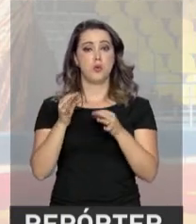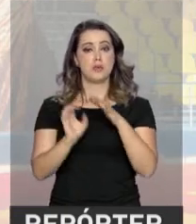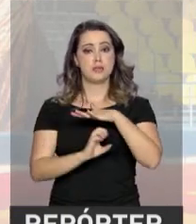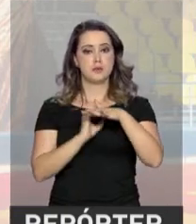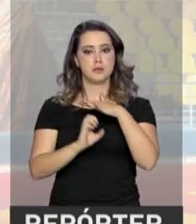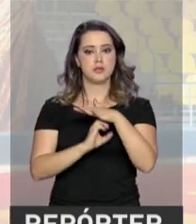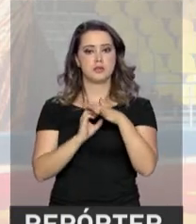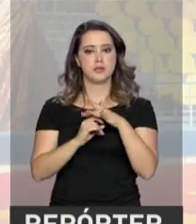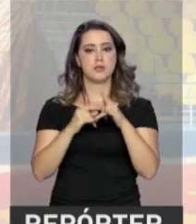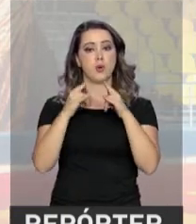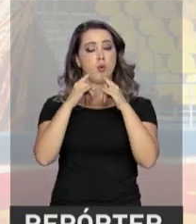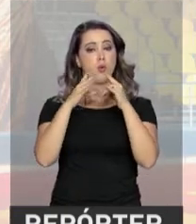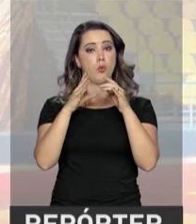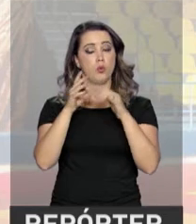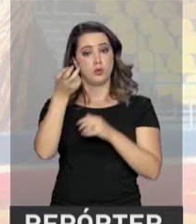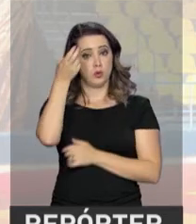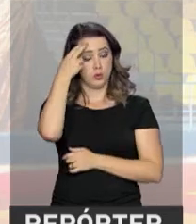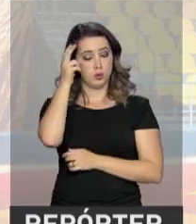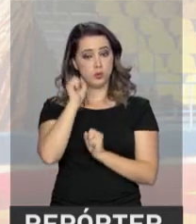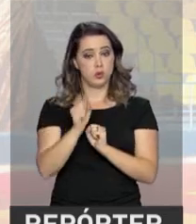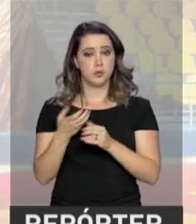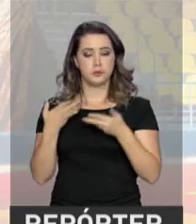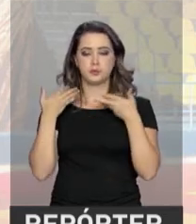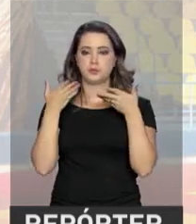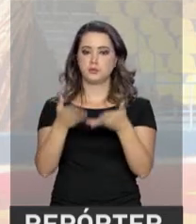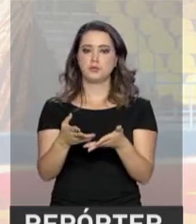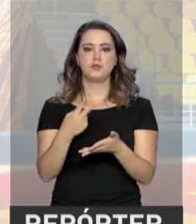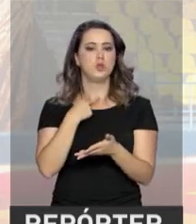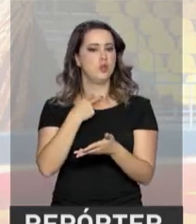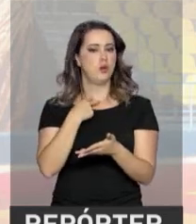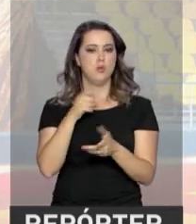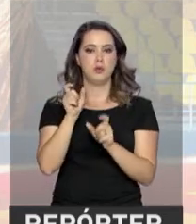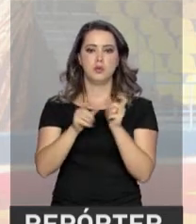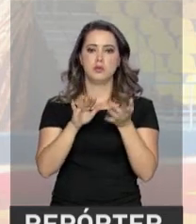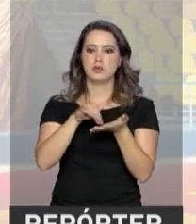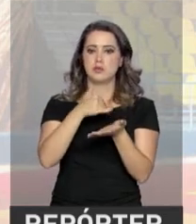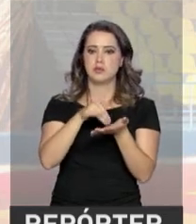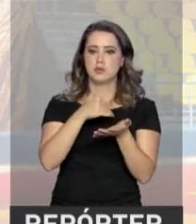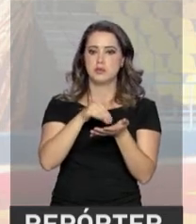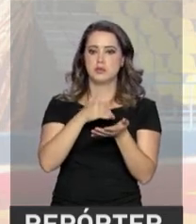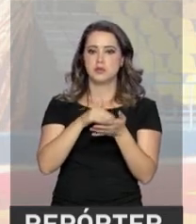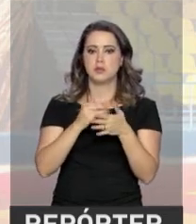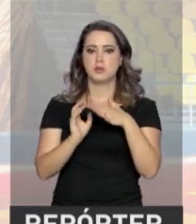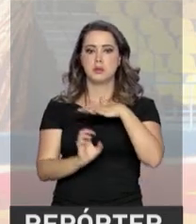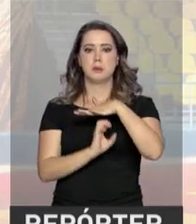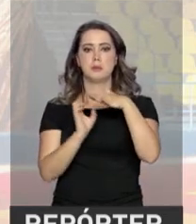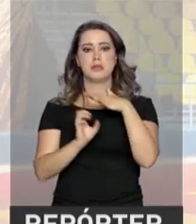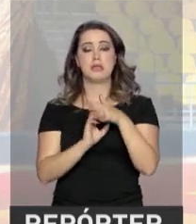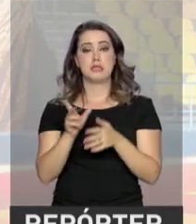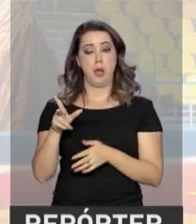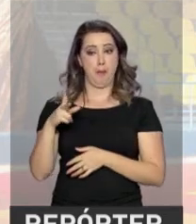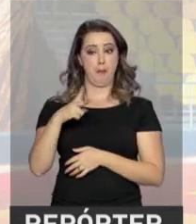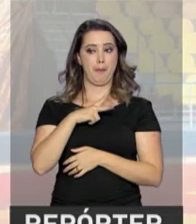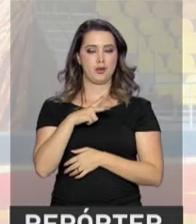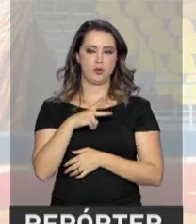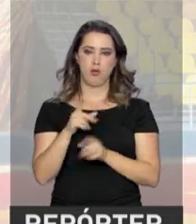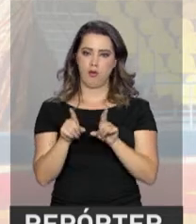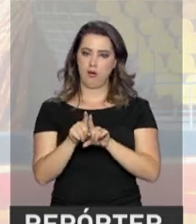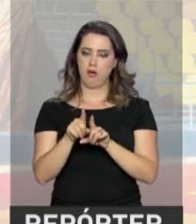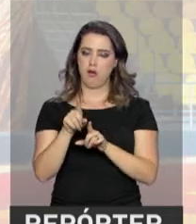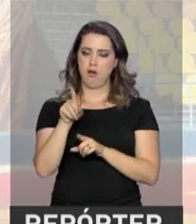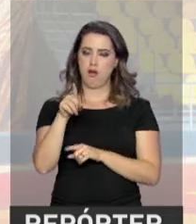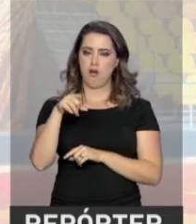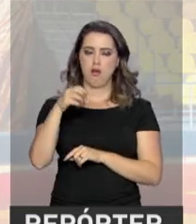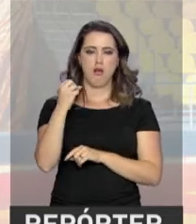cultural poderão participar do prêmio não serão aceitas inscrições feitas por micro empreendedor individual e pessoa